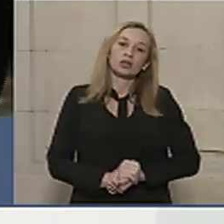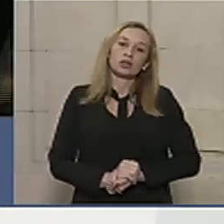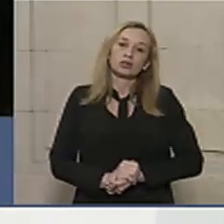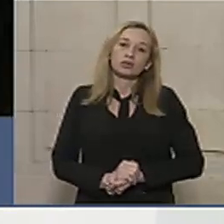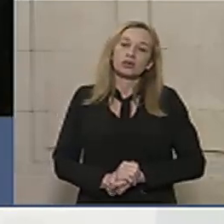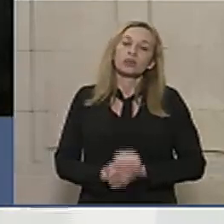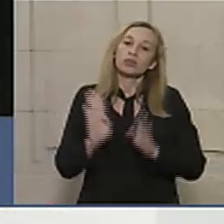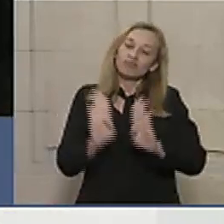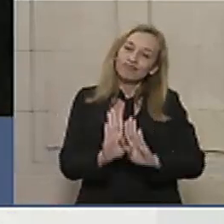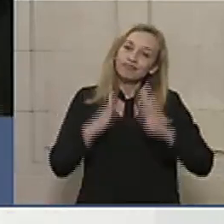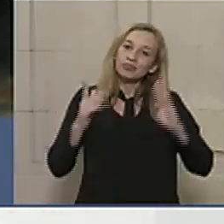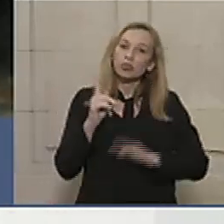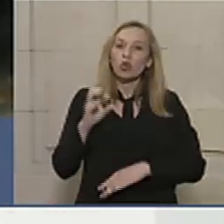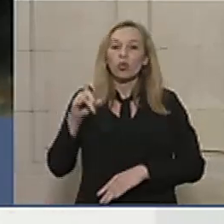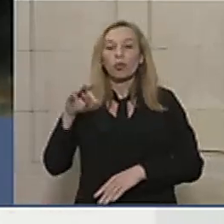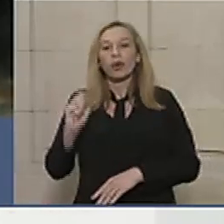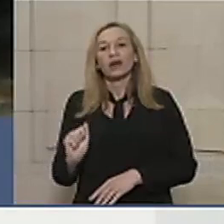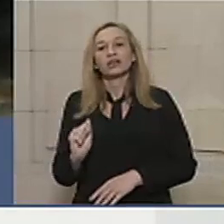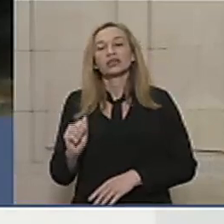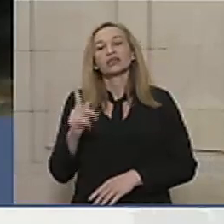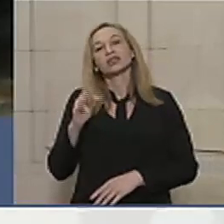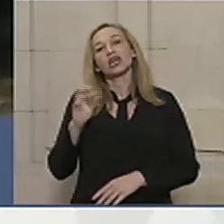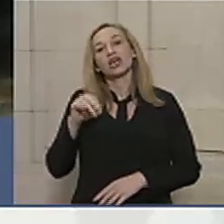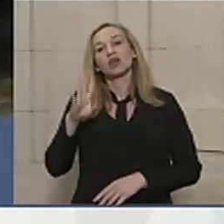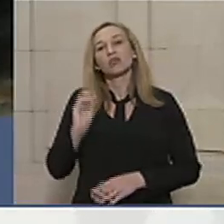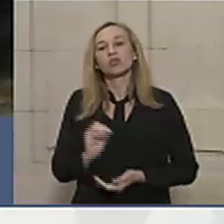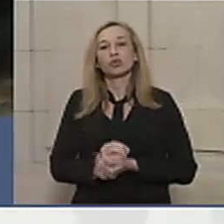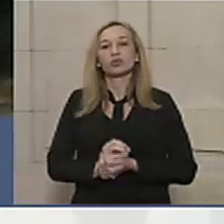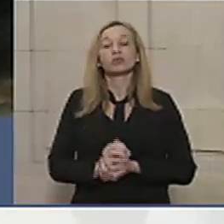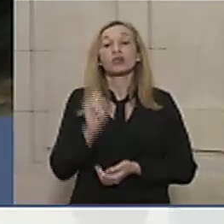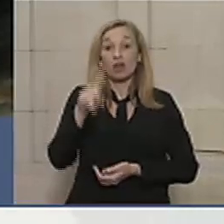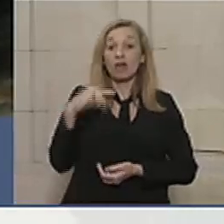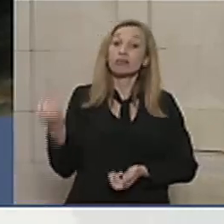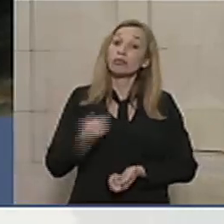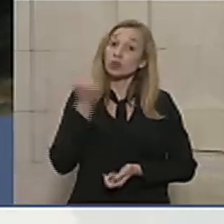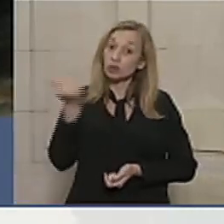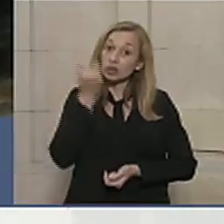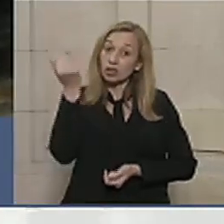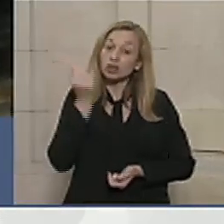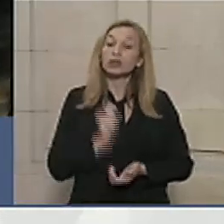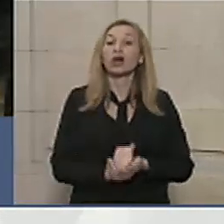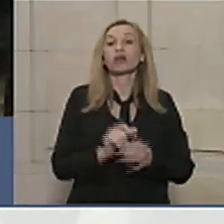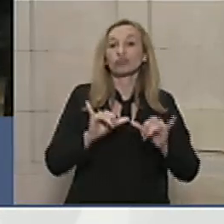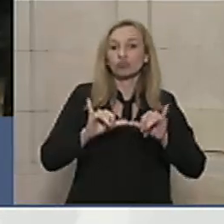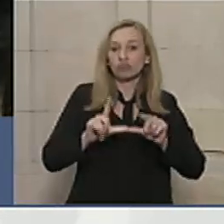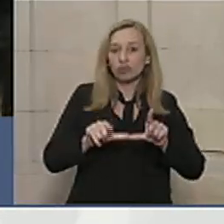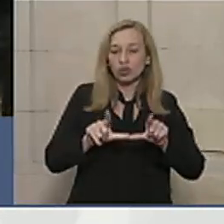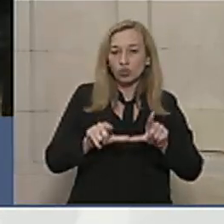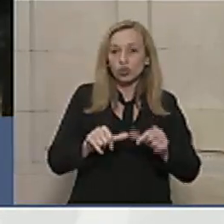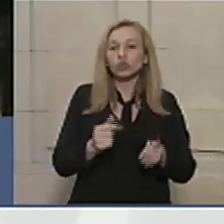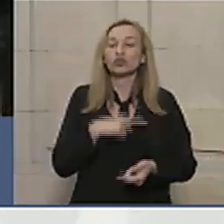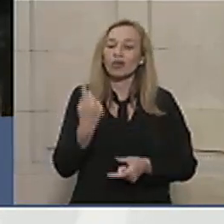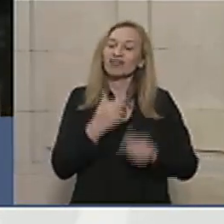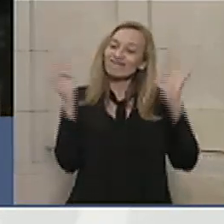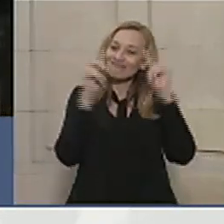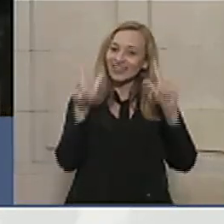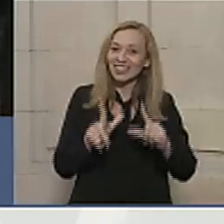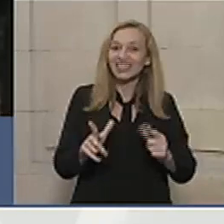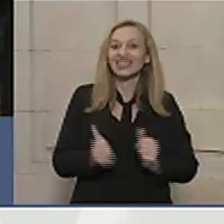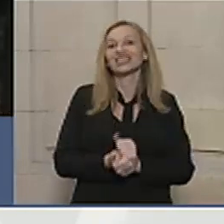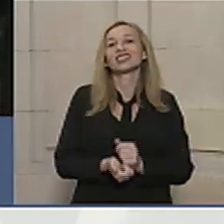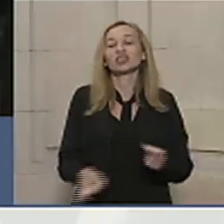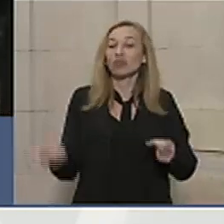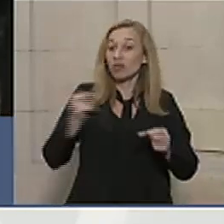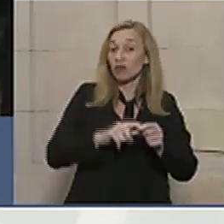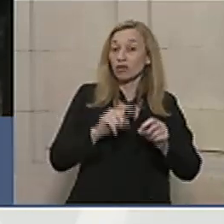pela reabertura do poupa-tempo na Zona Oeste, assume importância a unidade de Bangu. Então, estamos felizes com a